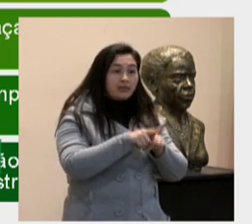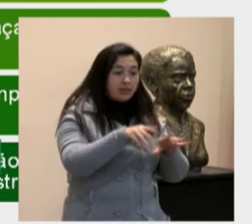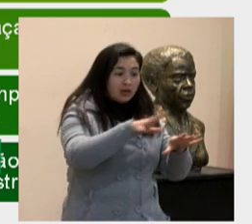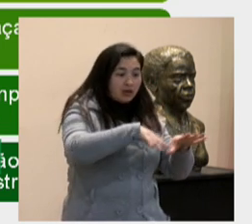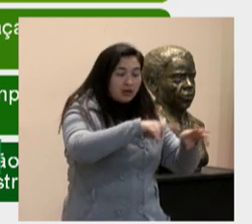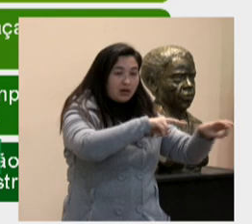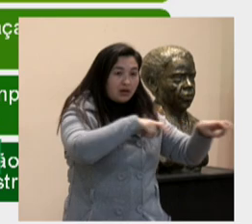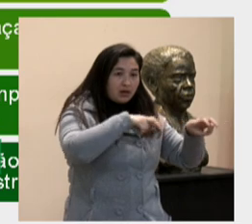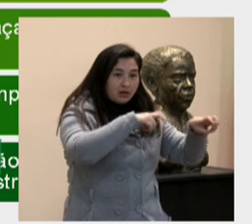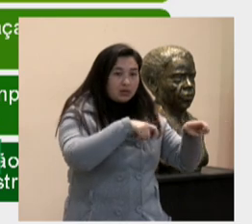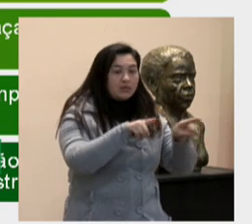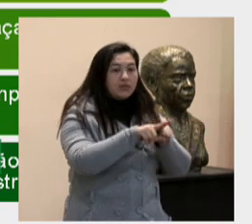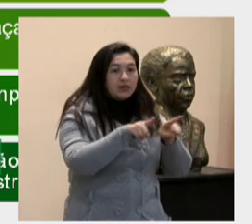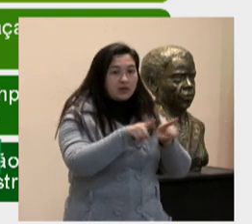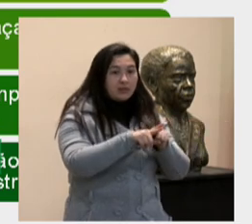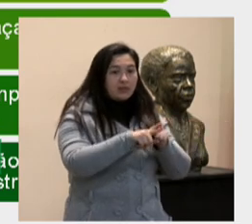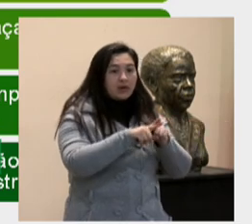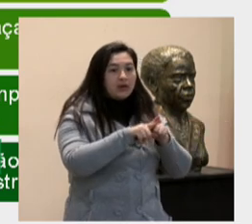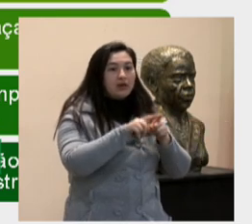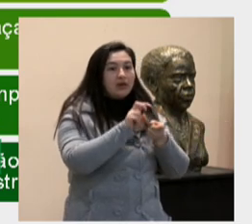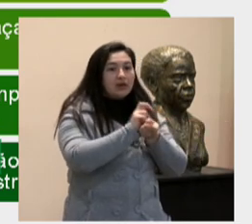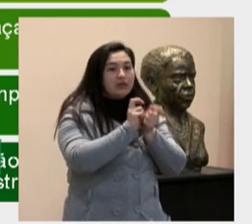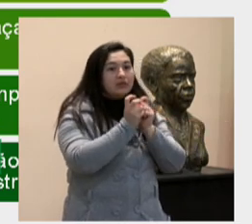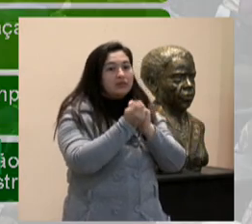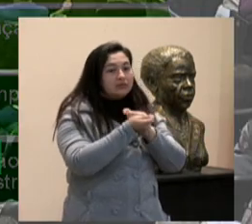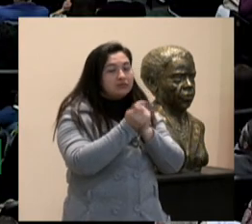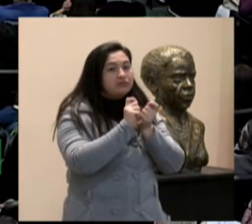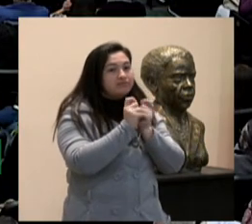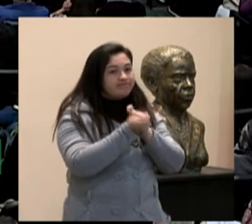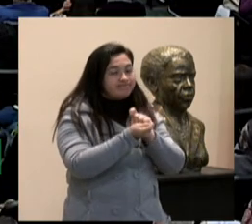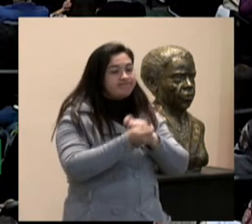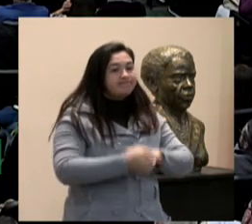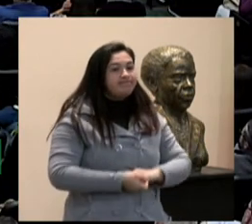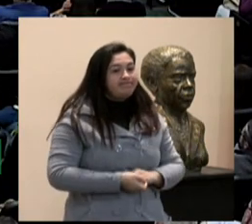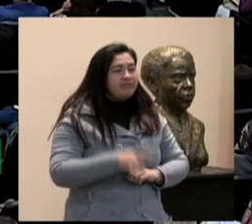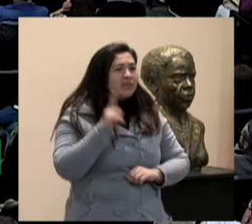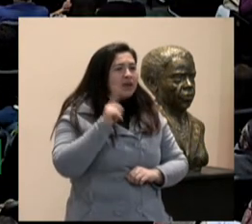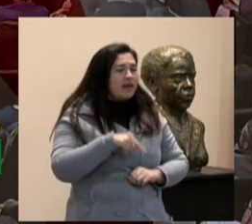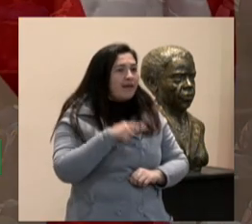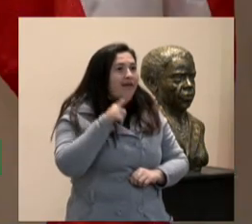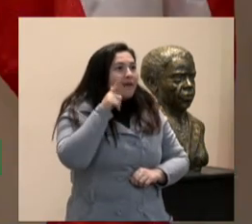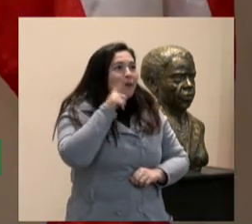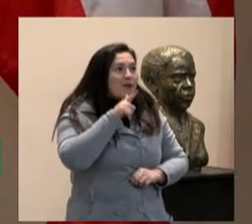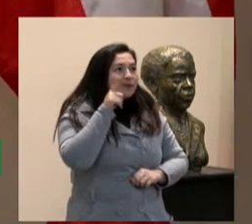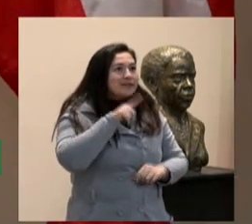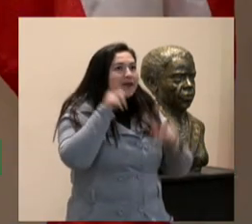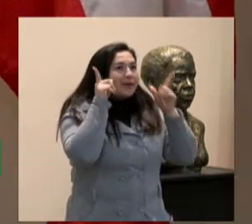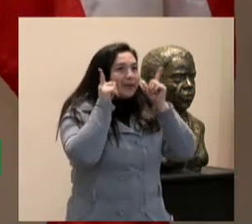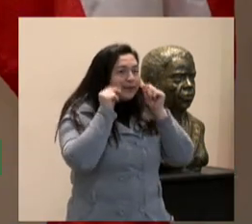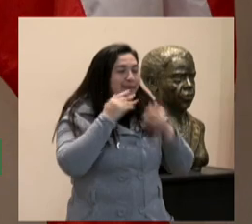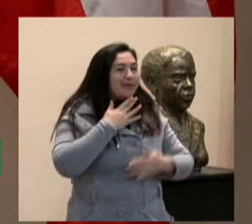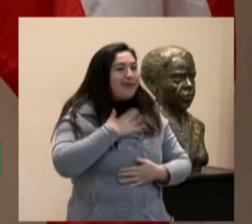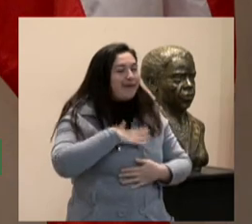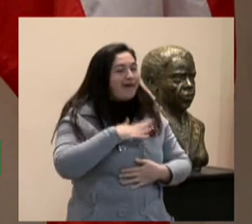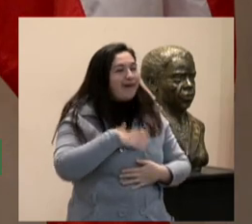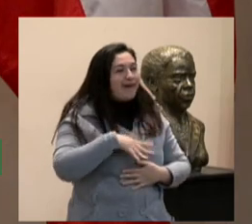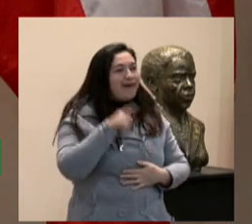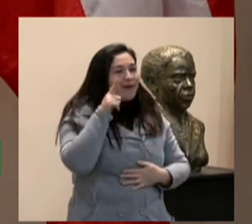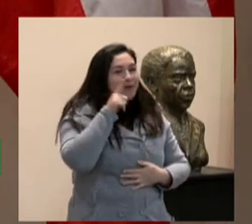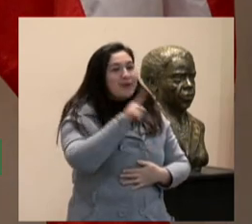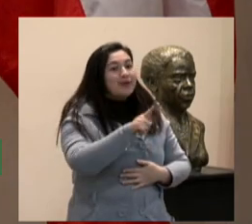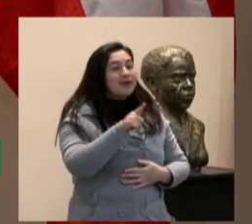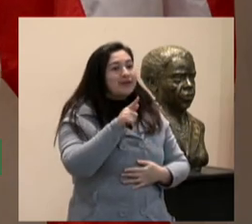escolar quilombola. E, para mim, isso é, assim, conseguimos, né? Conseguimos